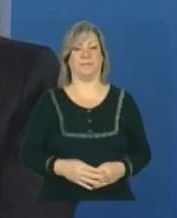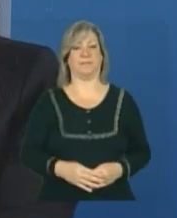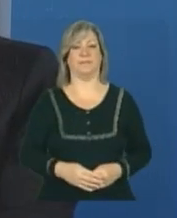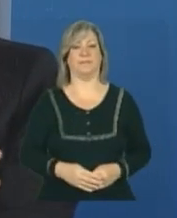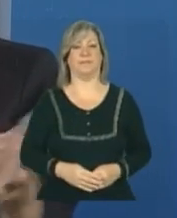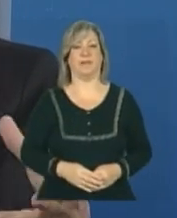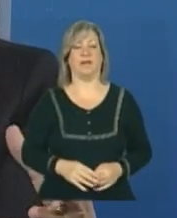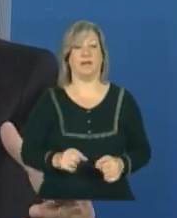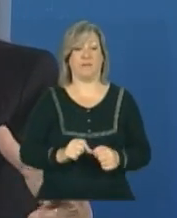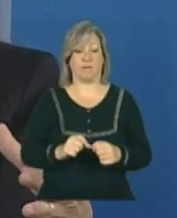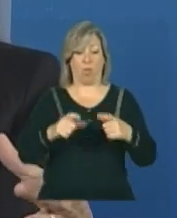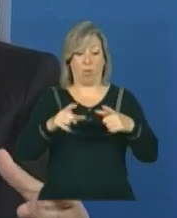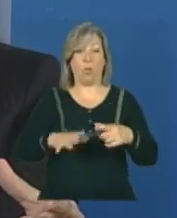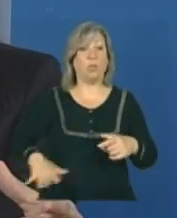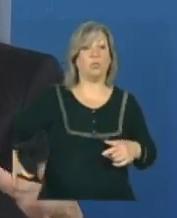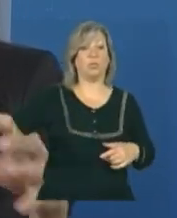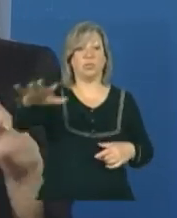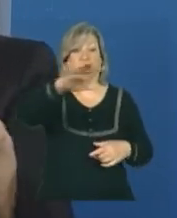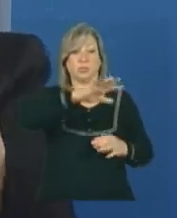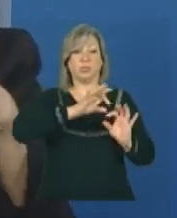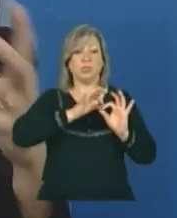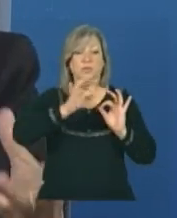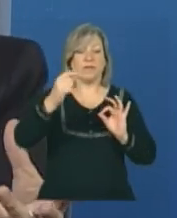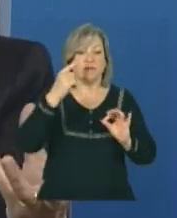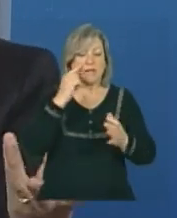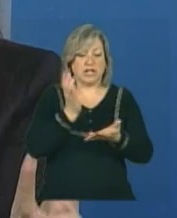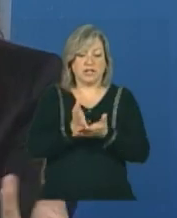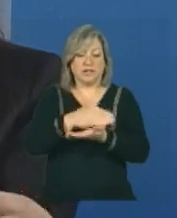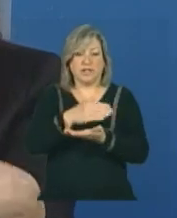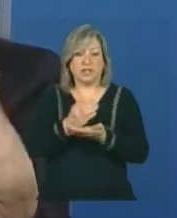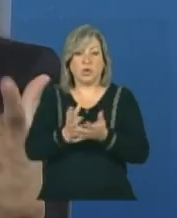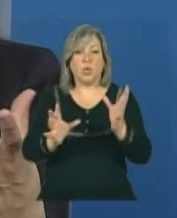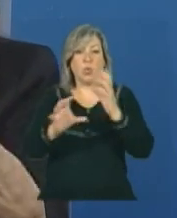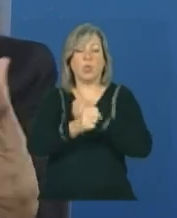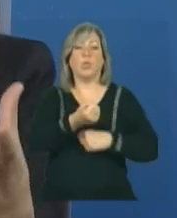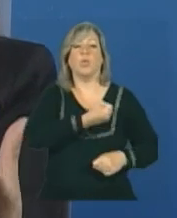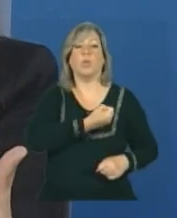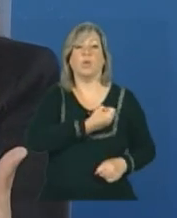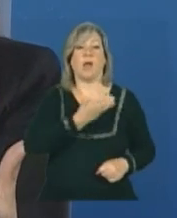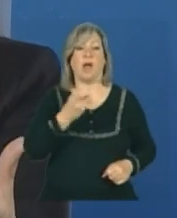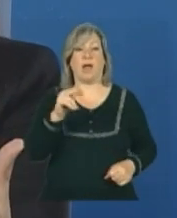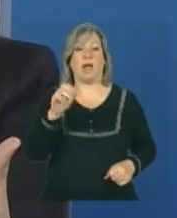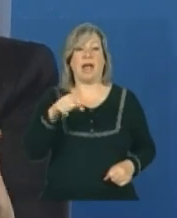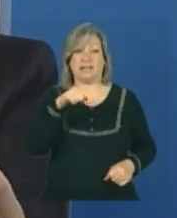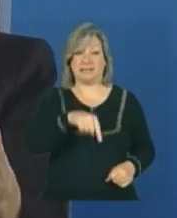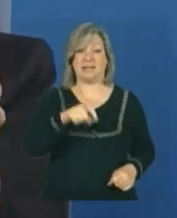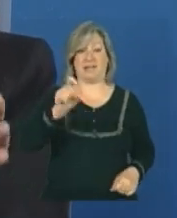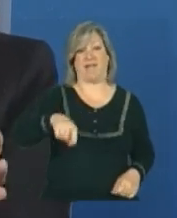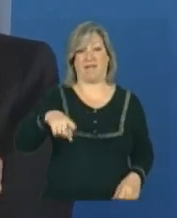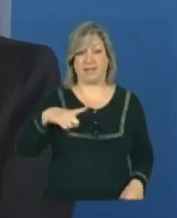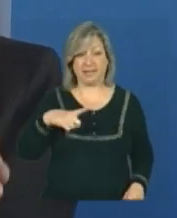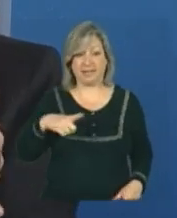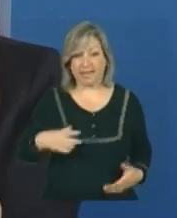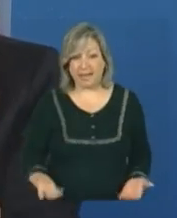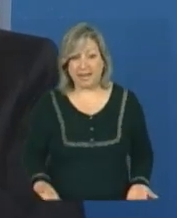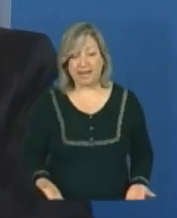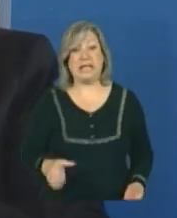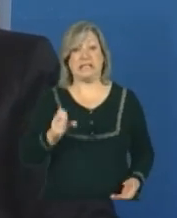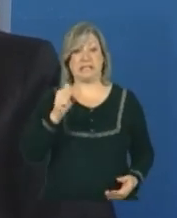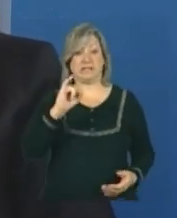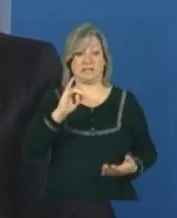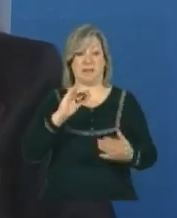a área territorial do município, dividir pelo número de CRAS que esse município deveria ter, né? E se der mais de